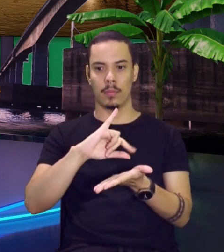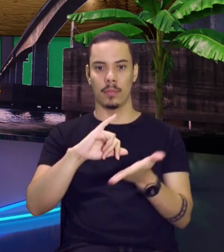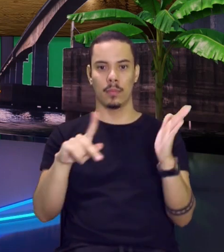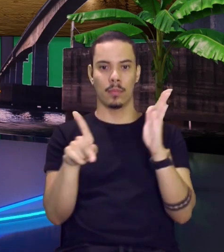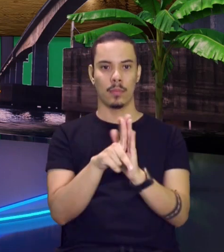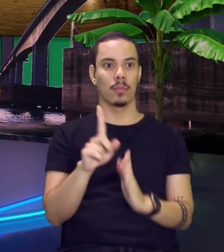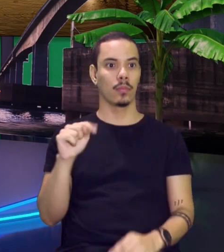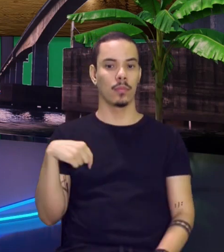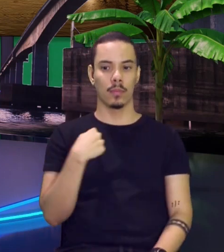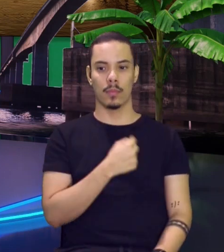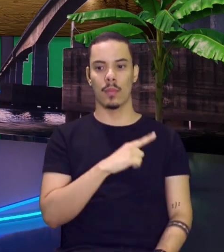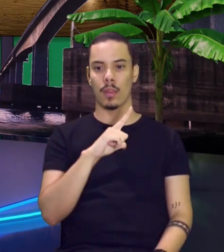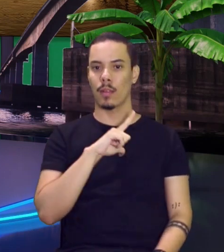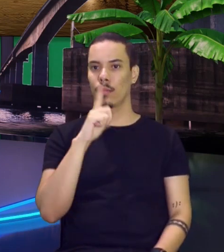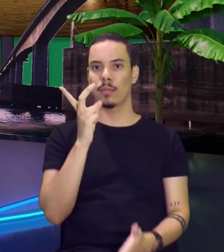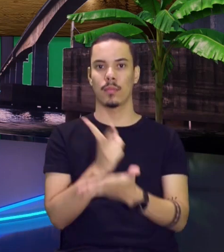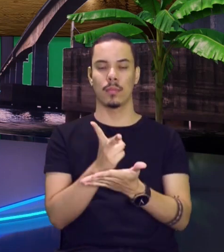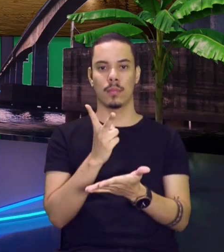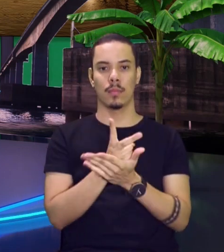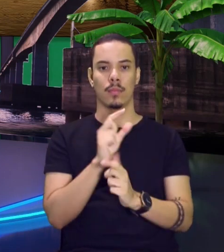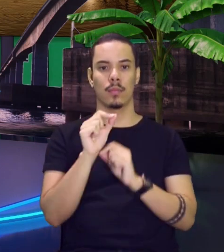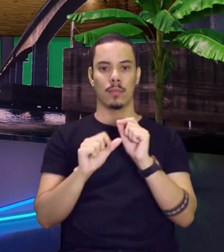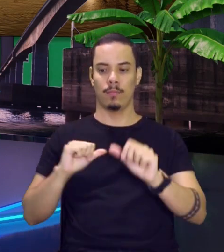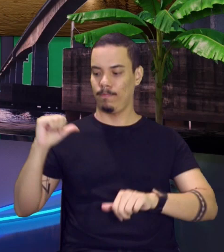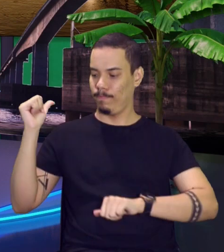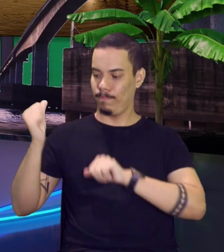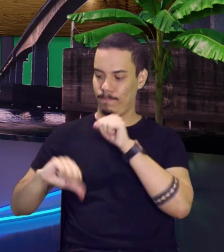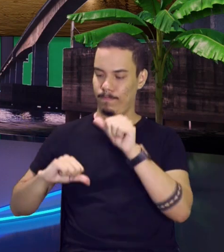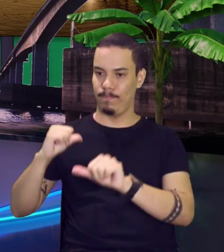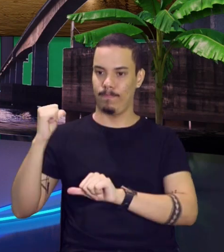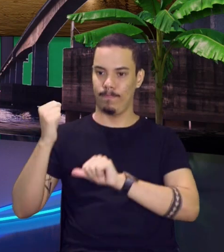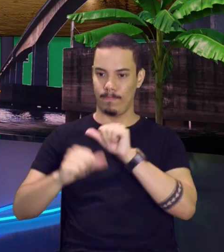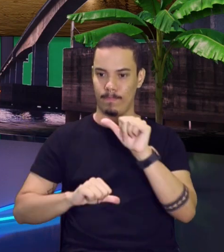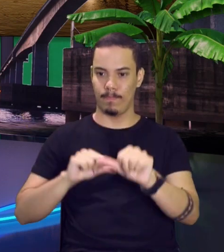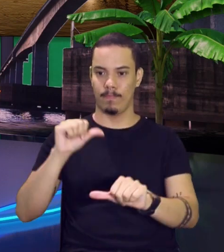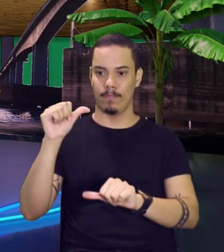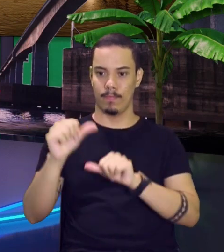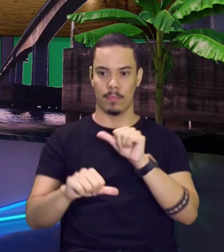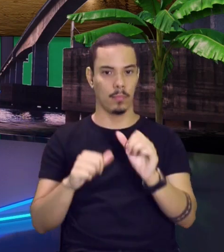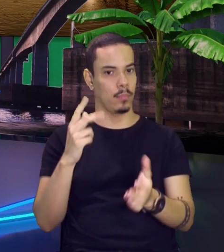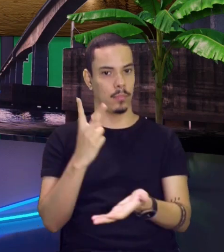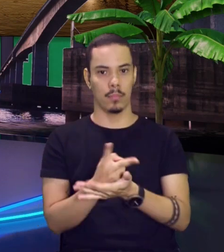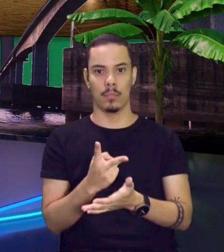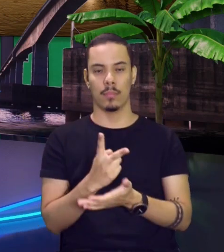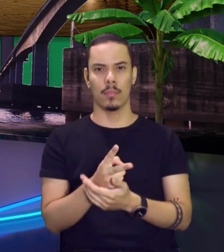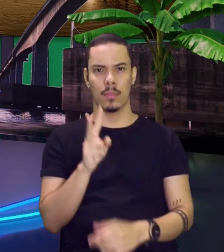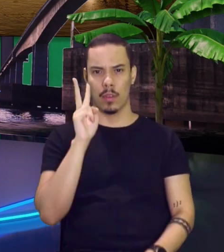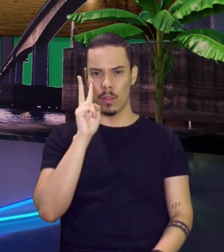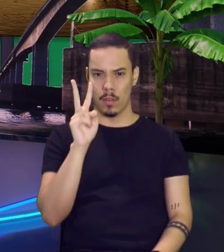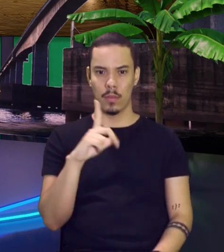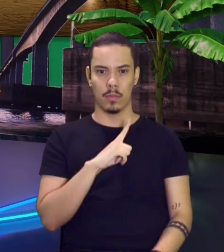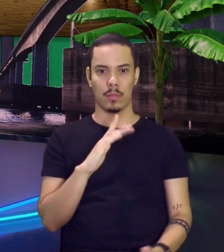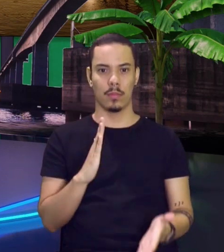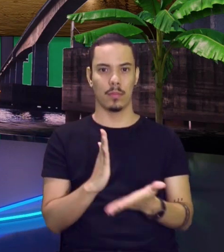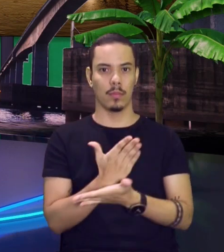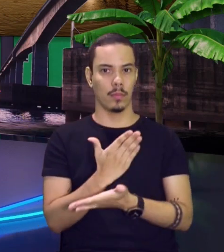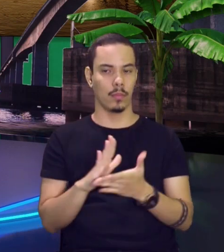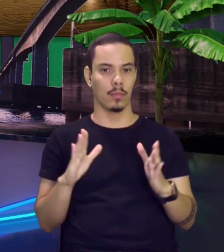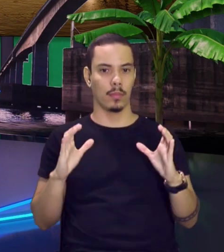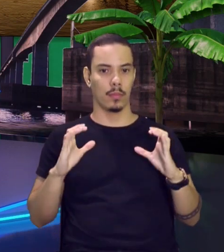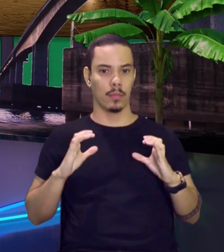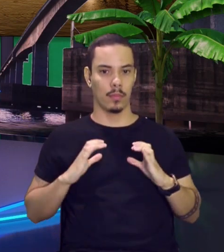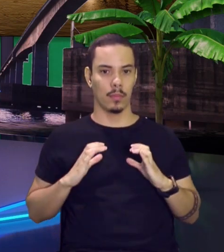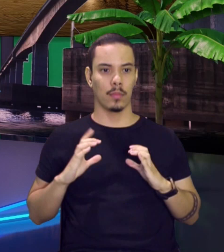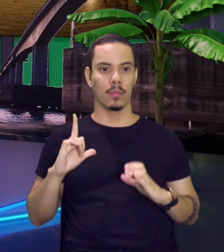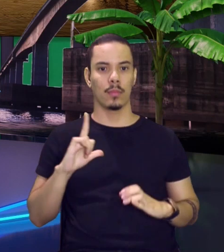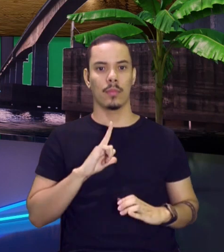vivendo, ele sempre está renovando a cada amanhecer. Você viu aí que tem algumas cidades no nosso estado que